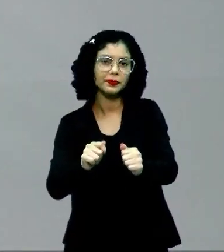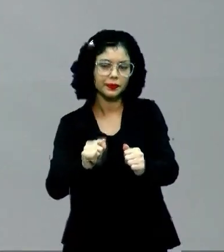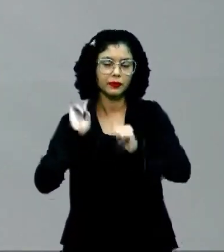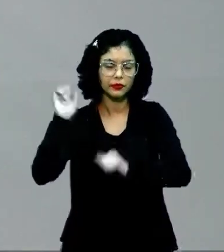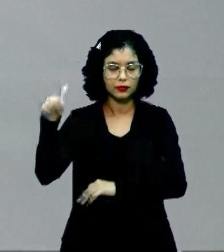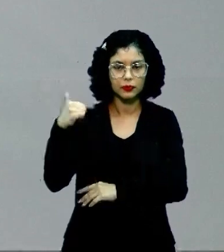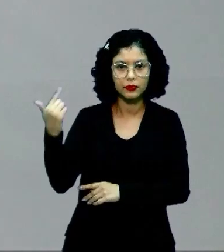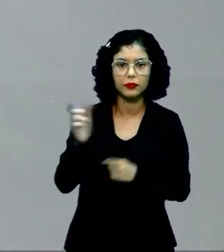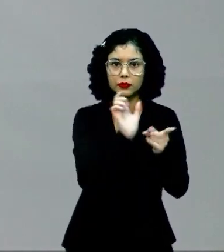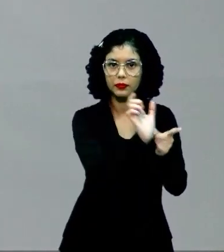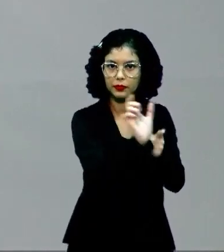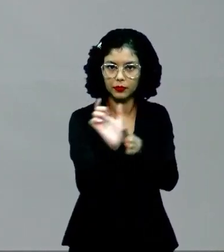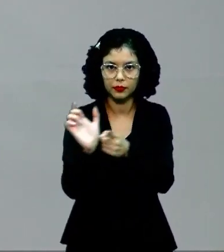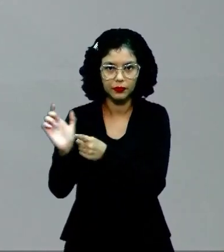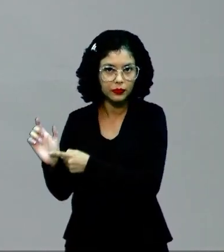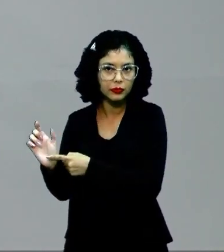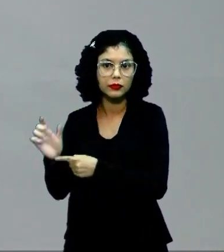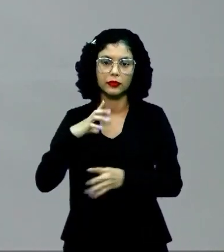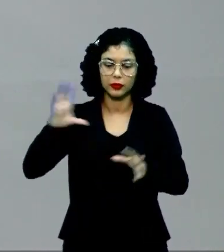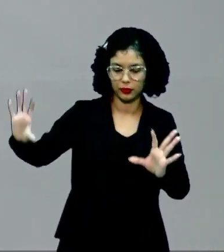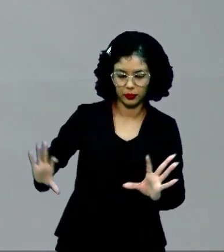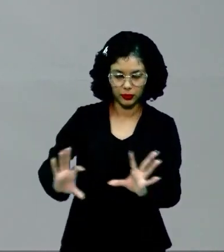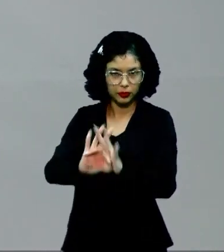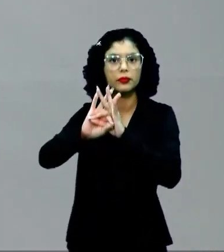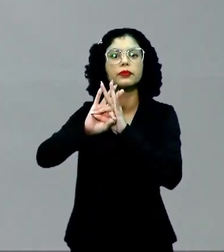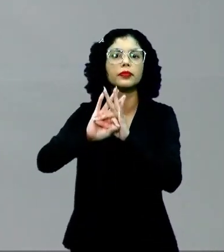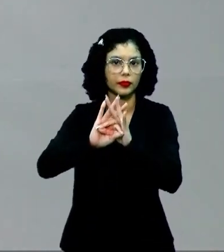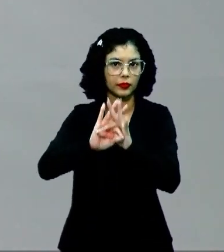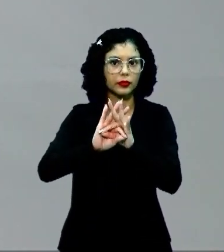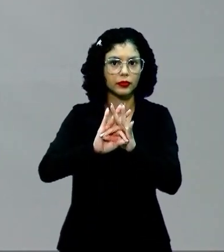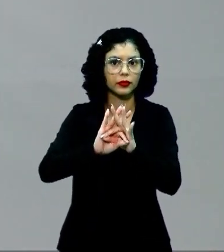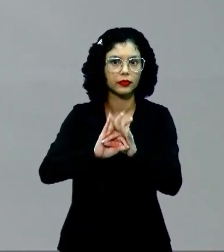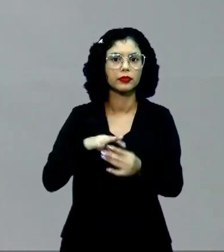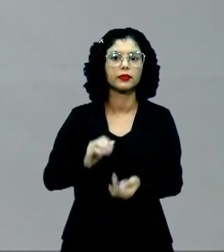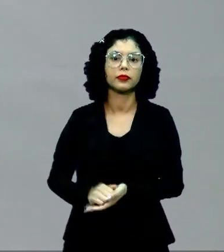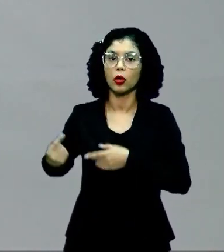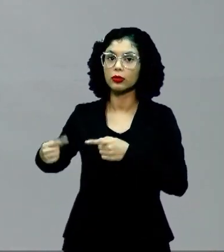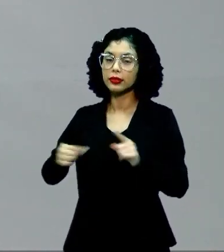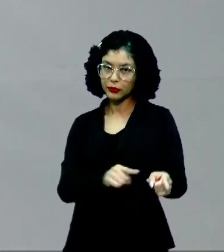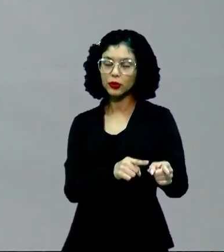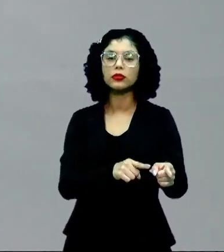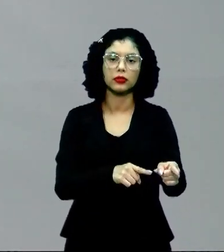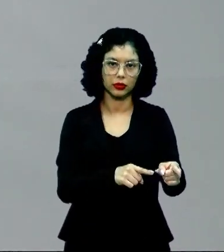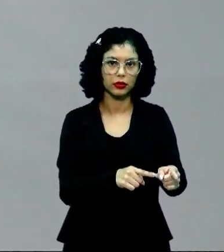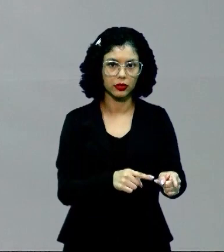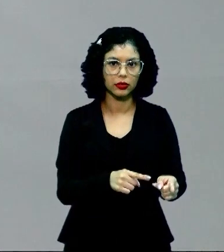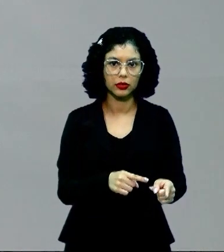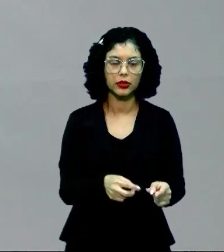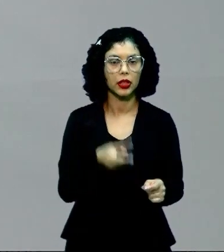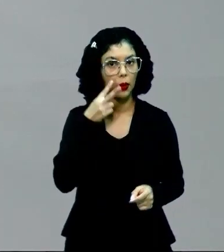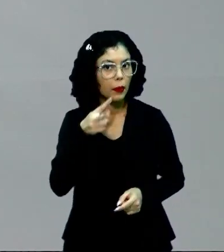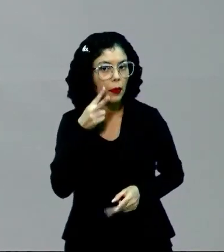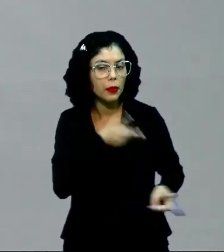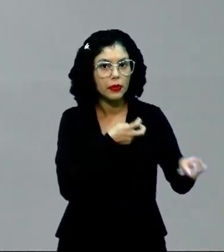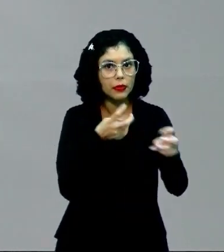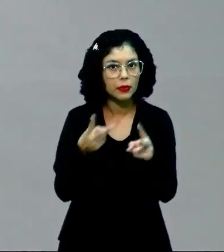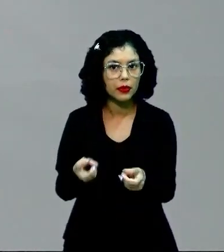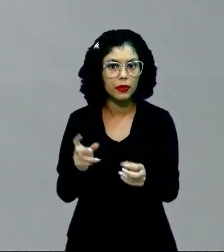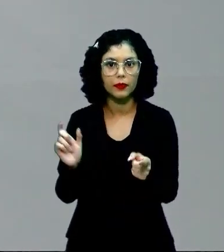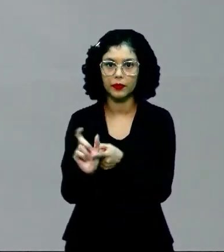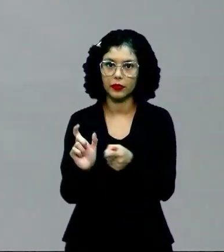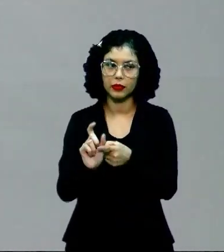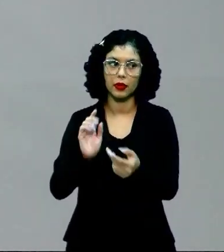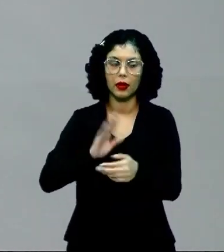as outras palavras, elas estão ligadas ao desafio. Se você analisar, essa é a